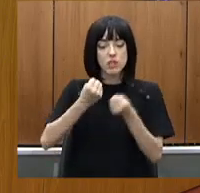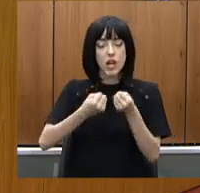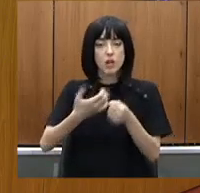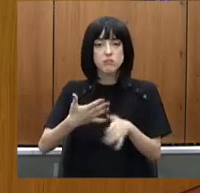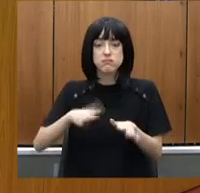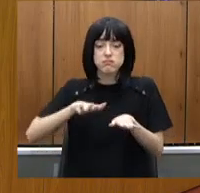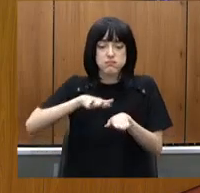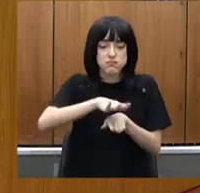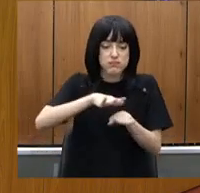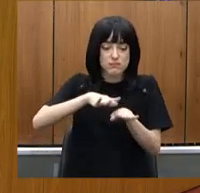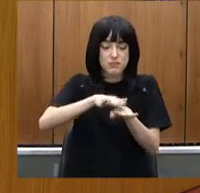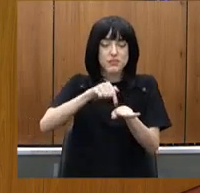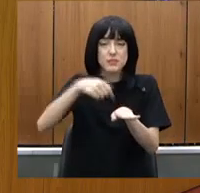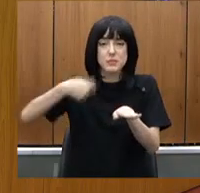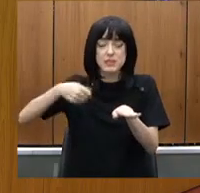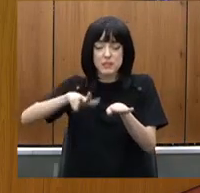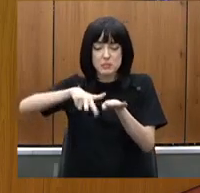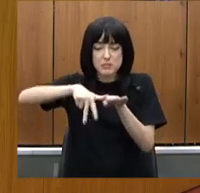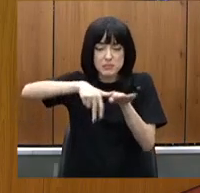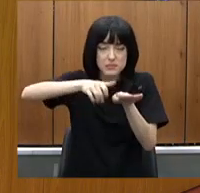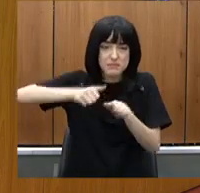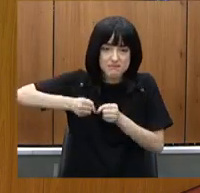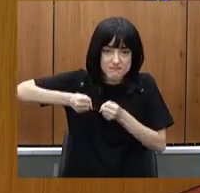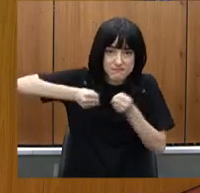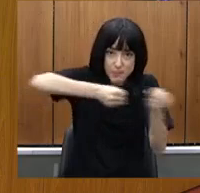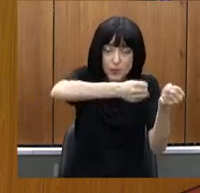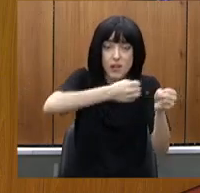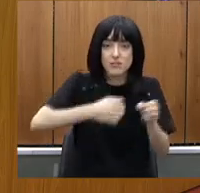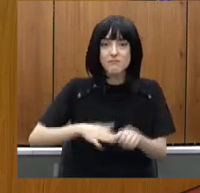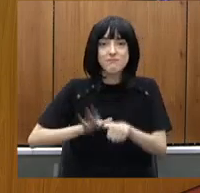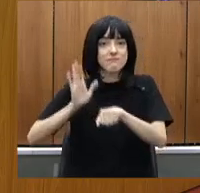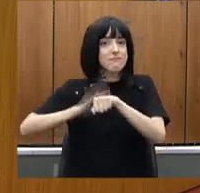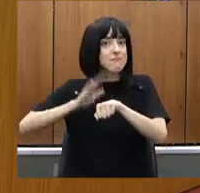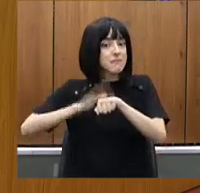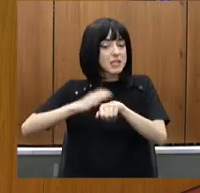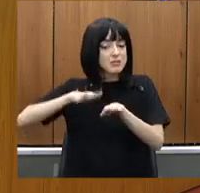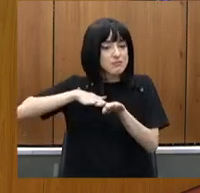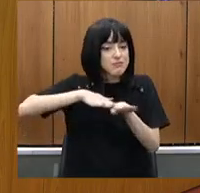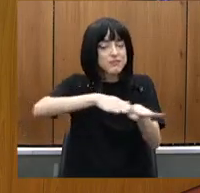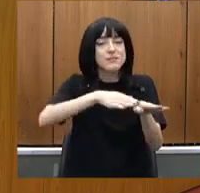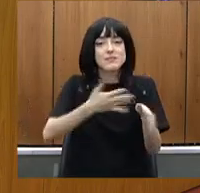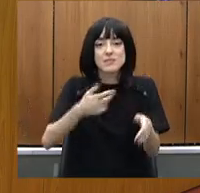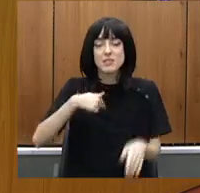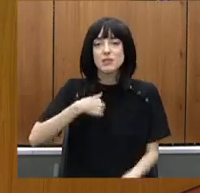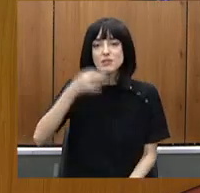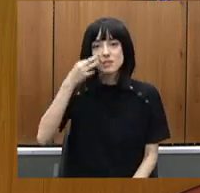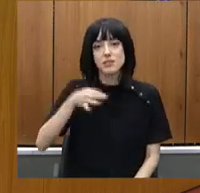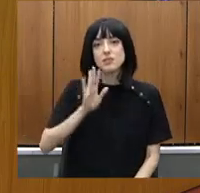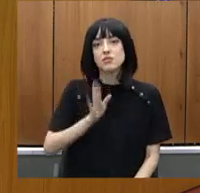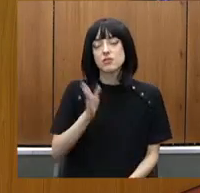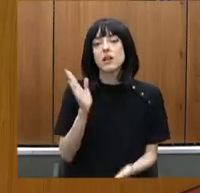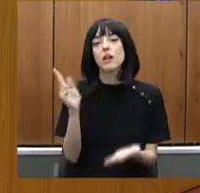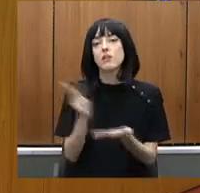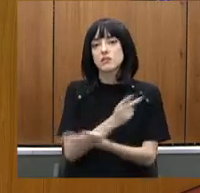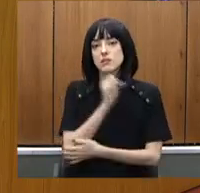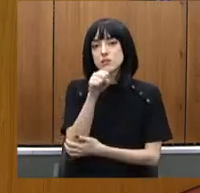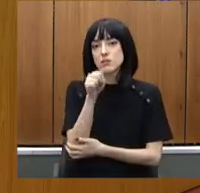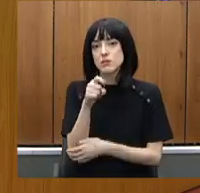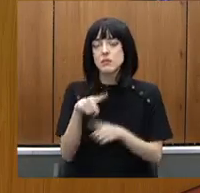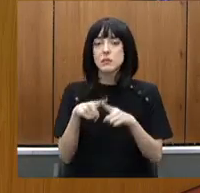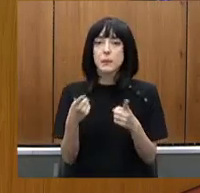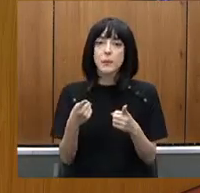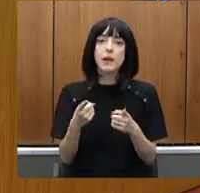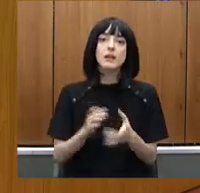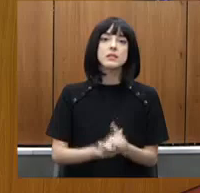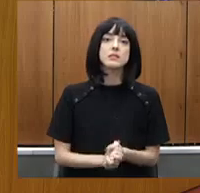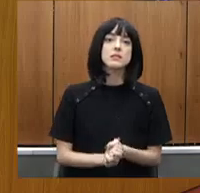pneu por um menos velho o isso hoje já não acontece então eu registro aqui o agradecimento porque isso é verdade é a atenção